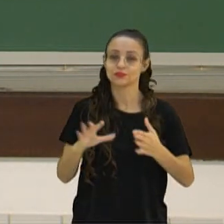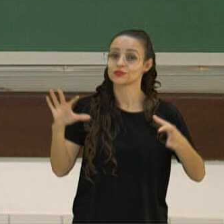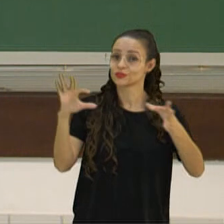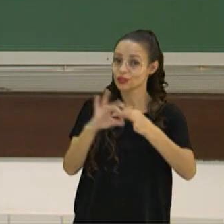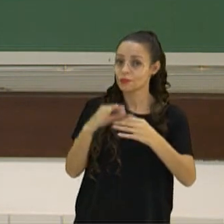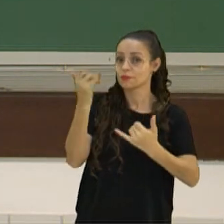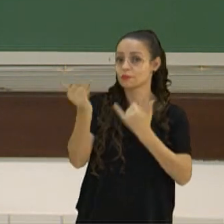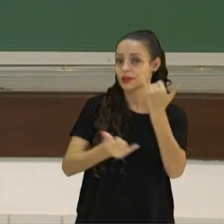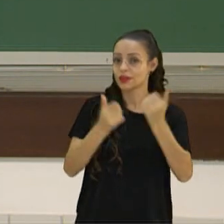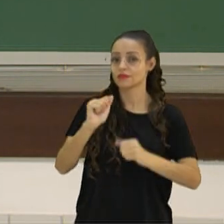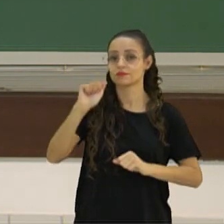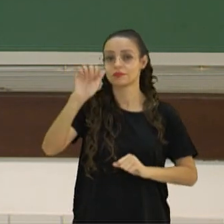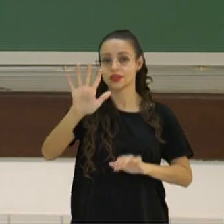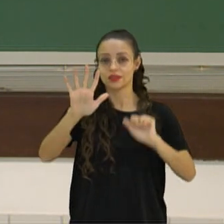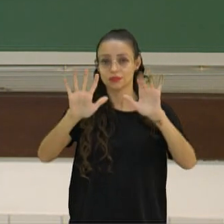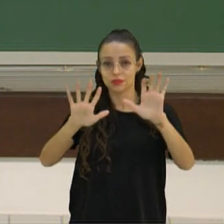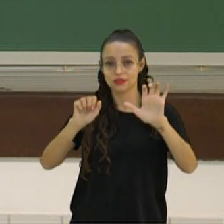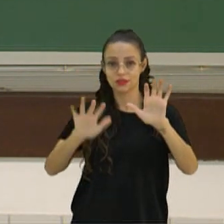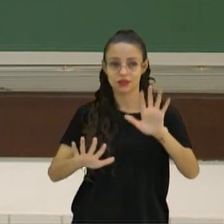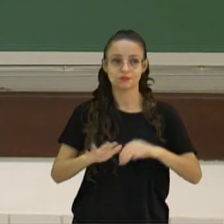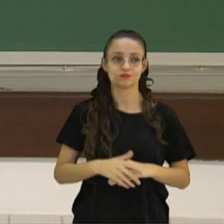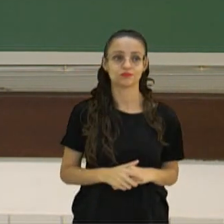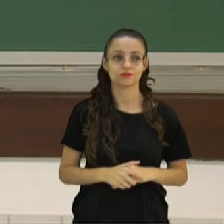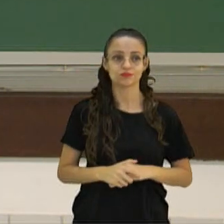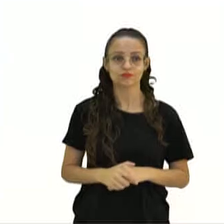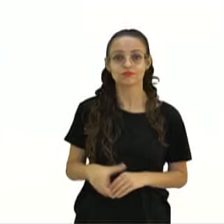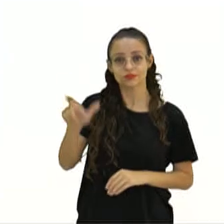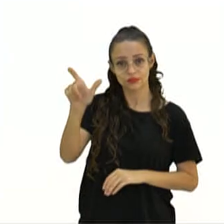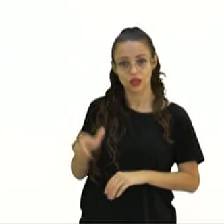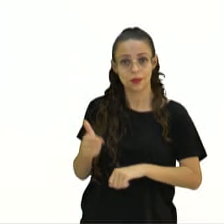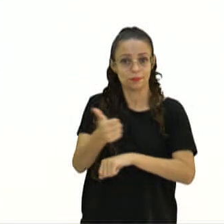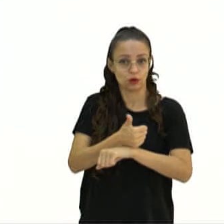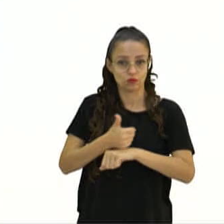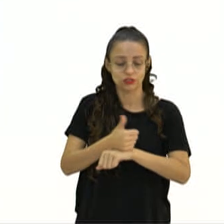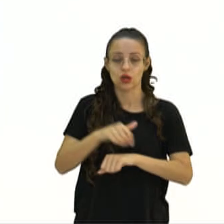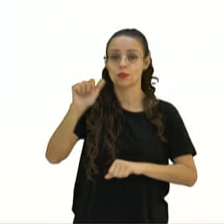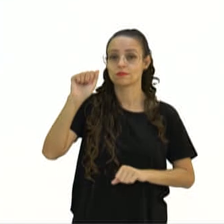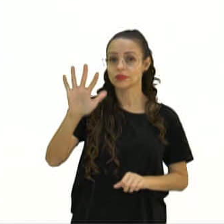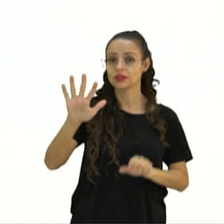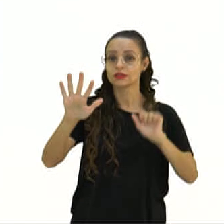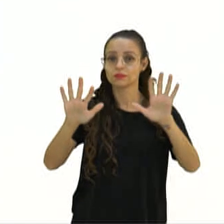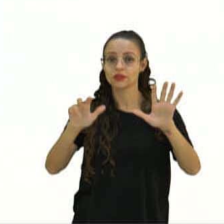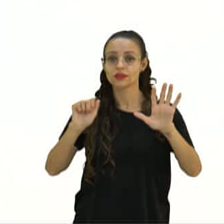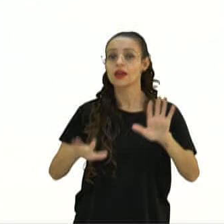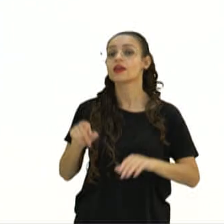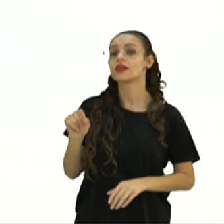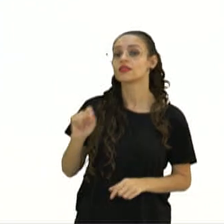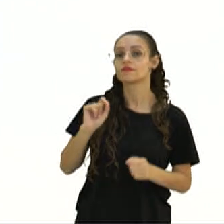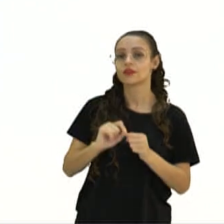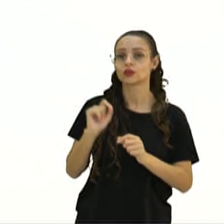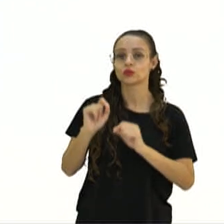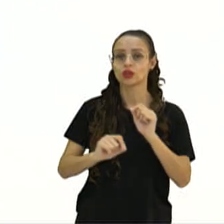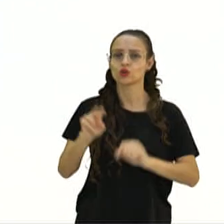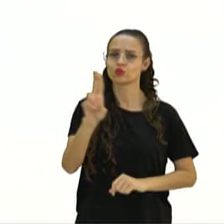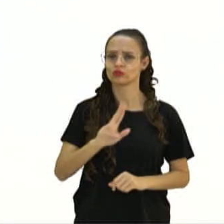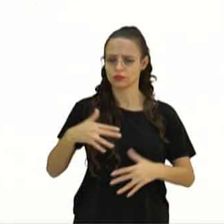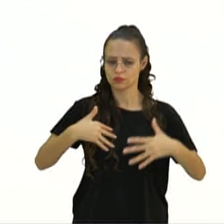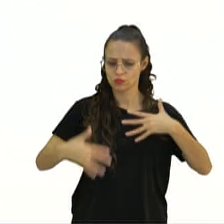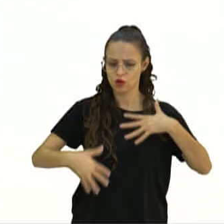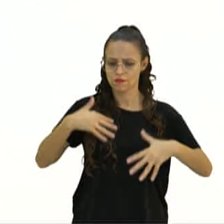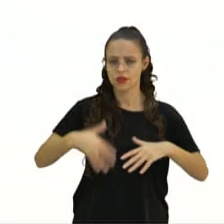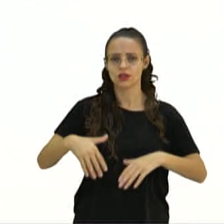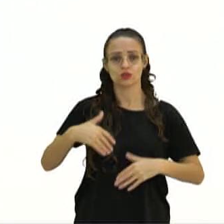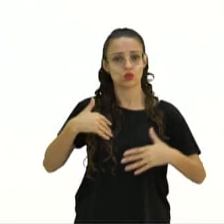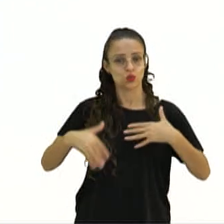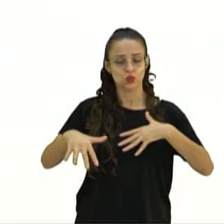do jogo da mímica. Então, um mímico é alguém que utiliza movimentos corporais para se comunicar, né, sem a